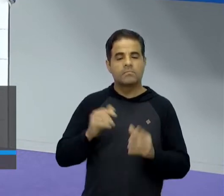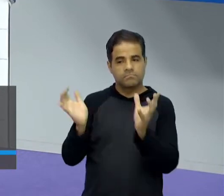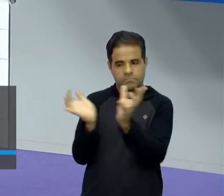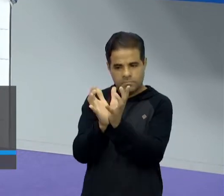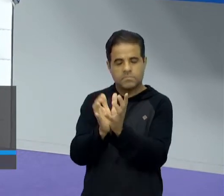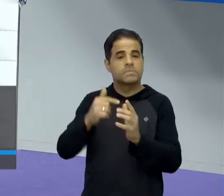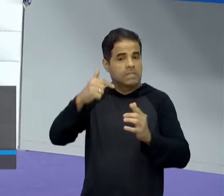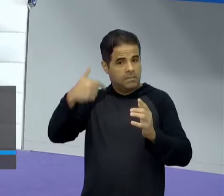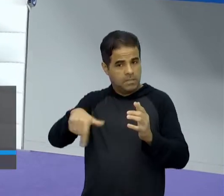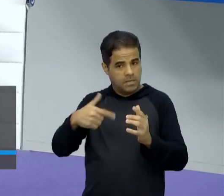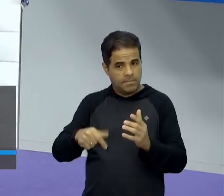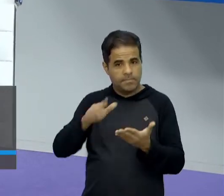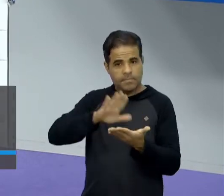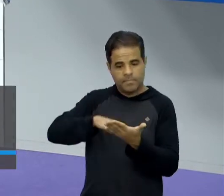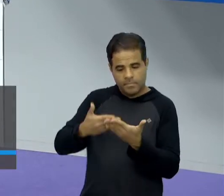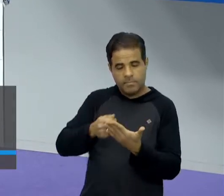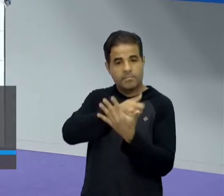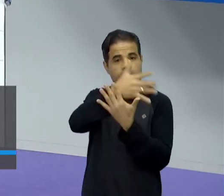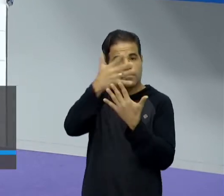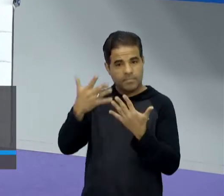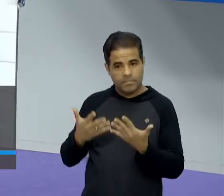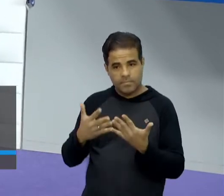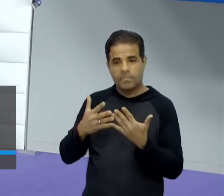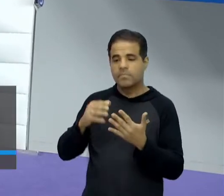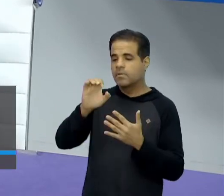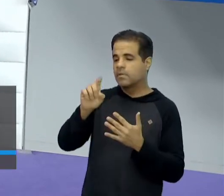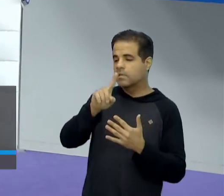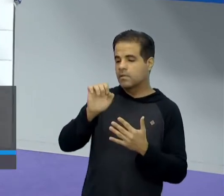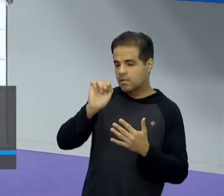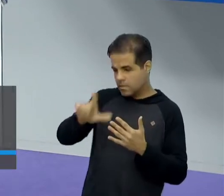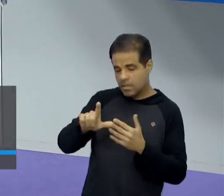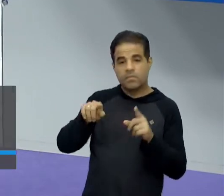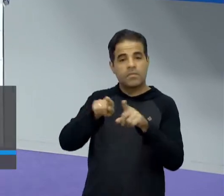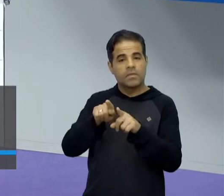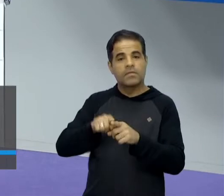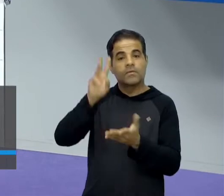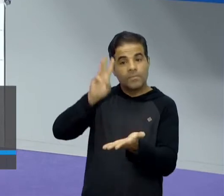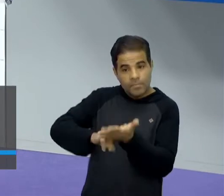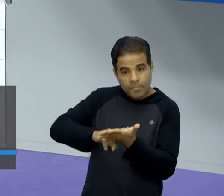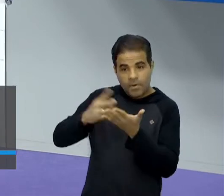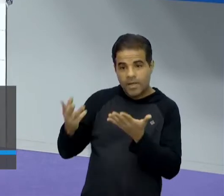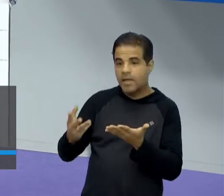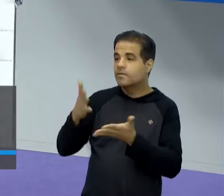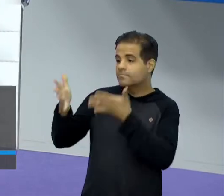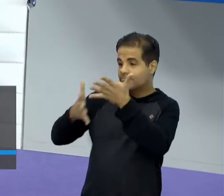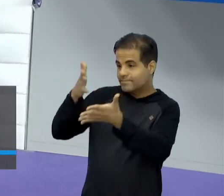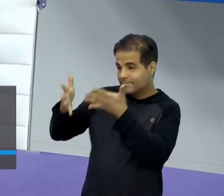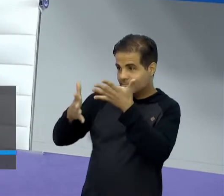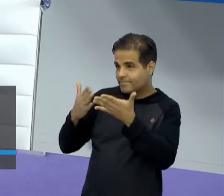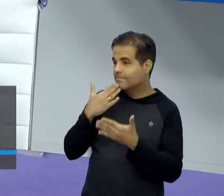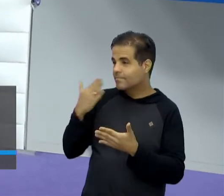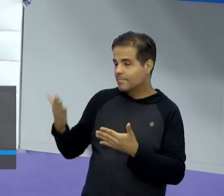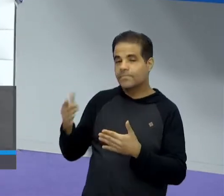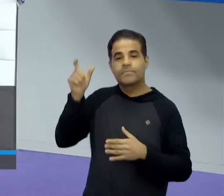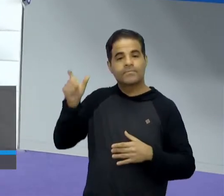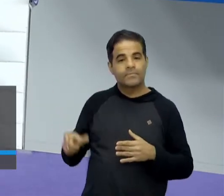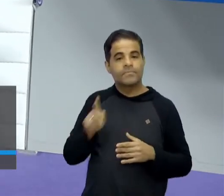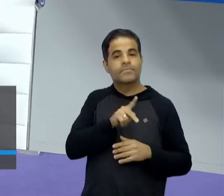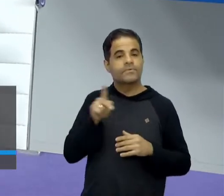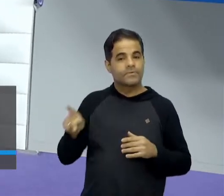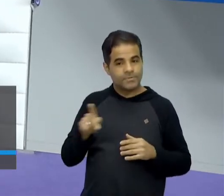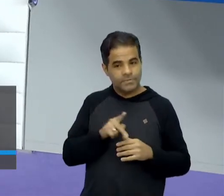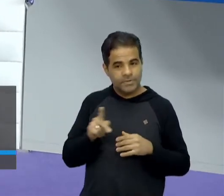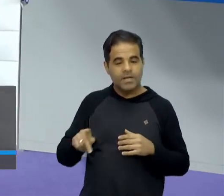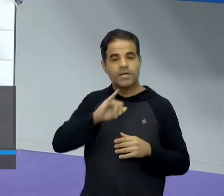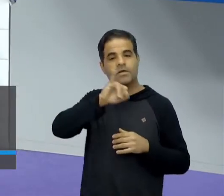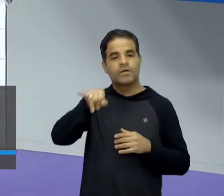que está trabalhando com a Libras, o Ezequiel e o Moésio. E eu dou aqui a palavra para a professora Juliana,